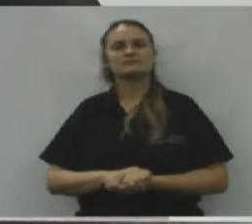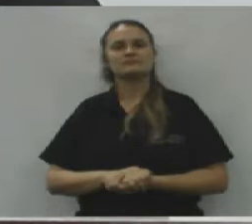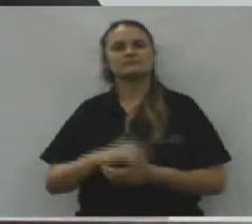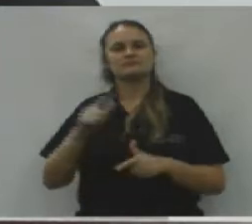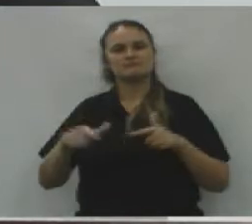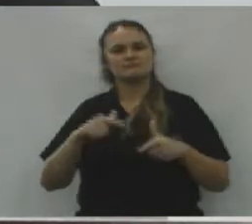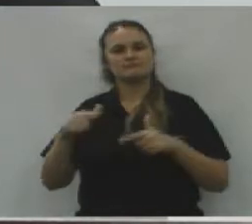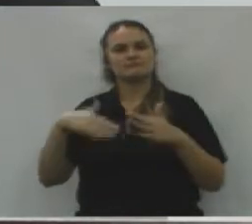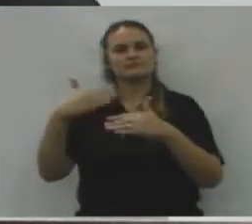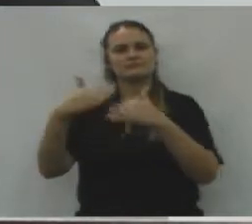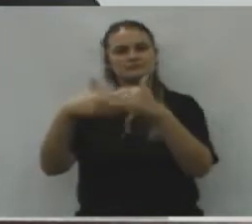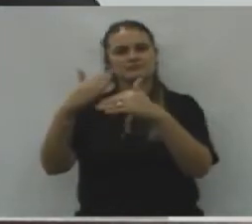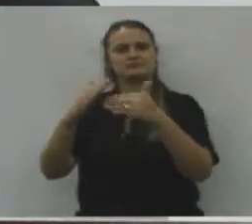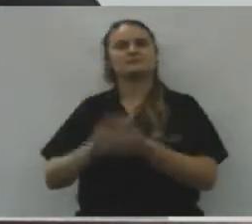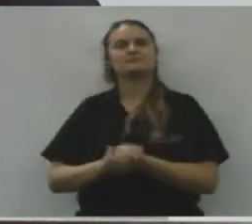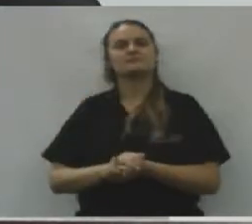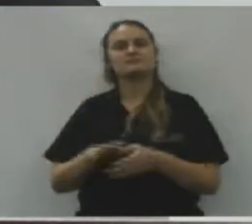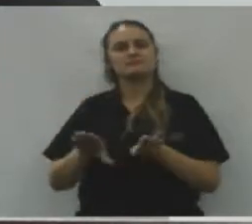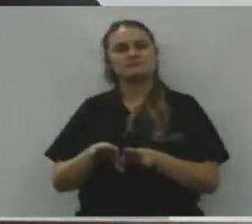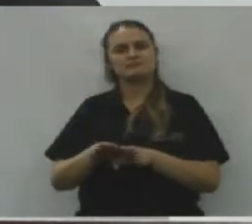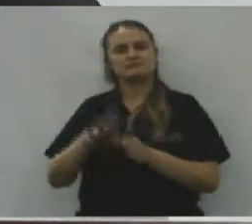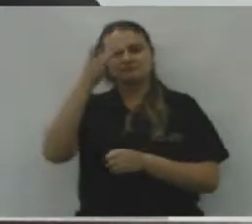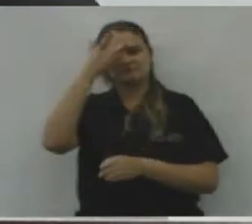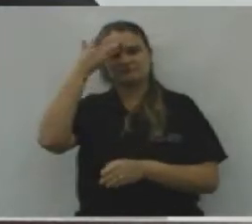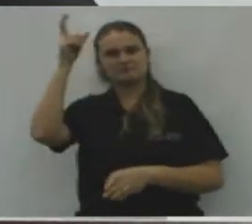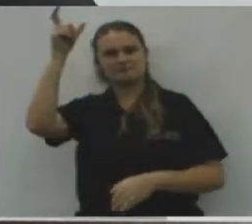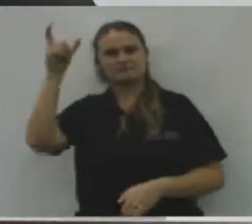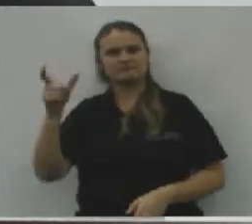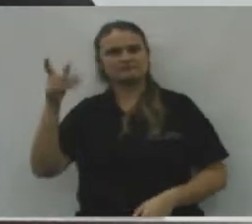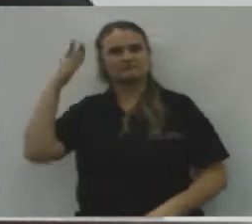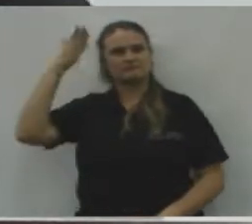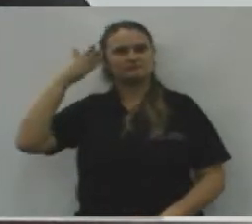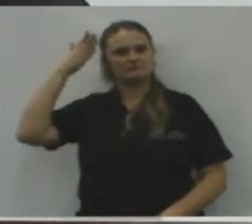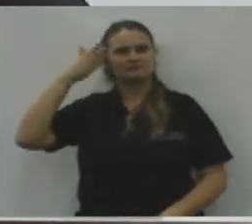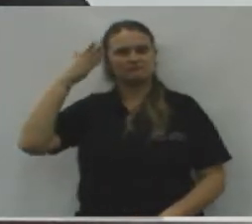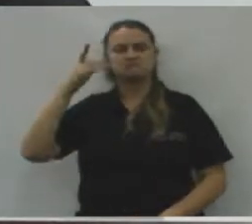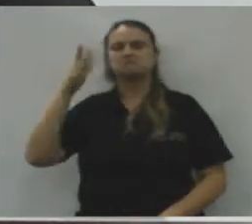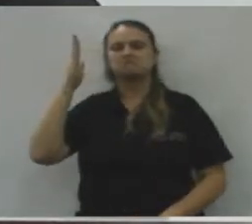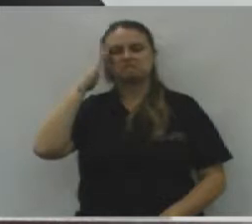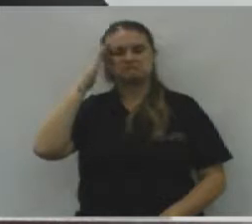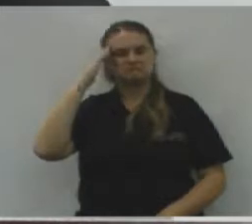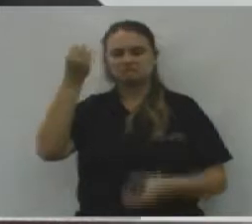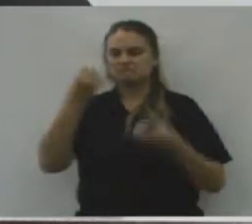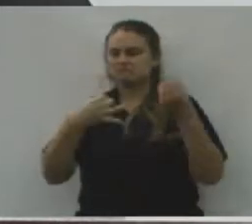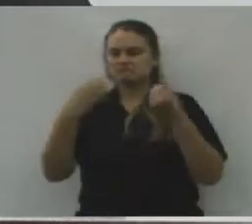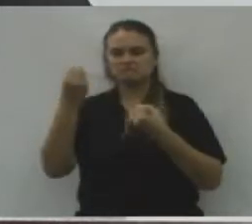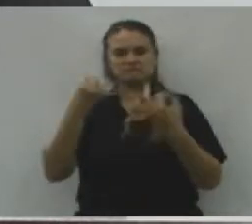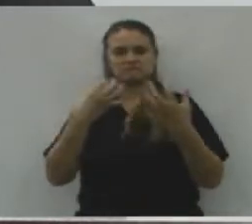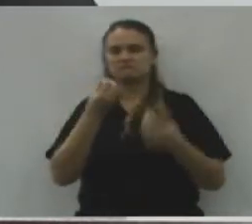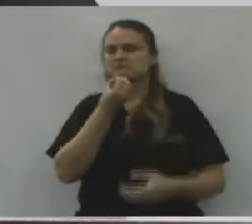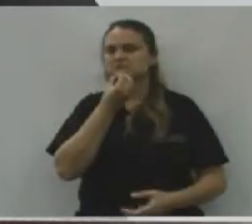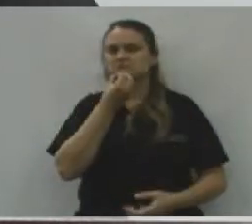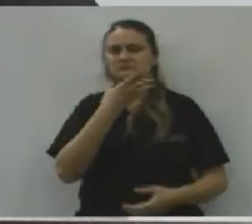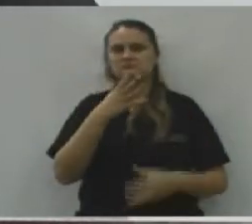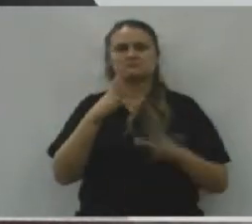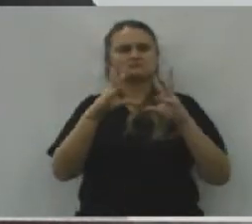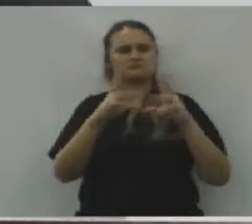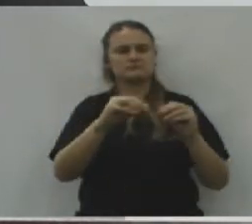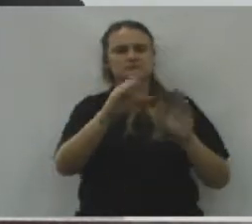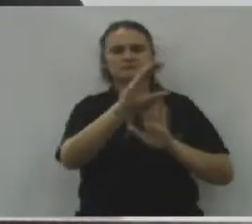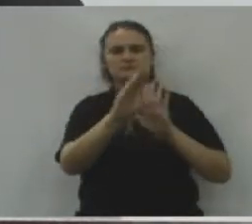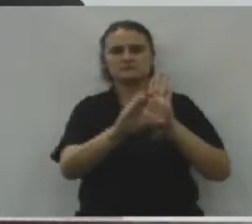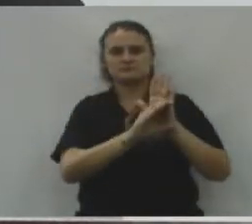pelo trabalho desenvolvido. E também pela pessoa do palestrante, que soube, com certeza, expor muito bem a todo o